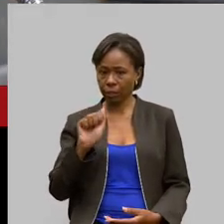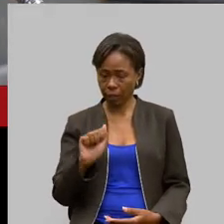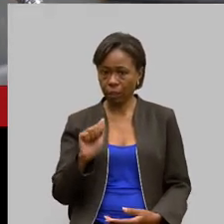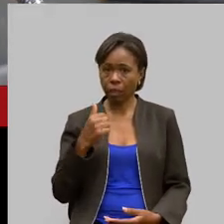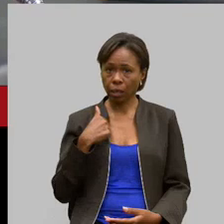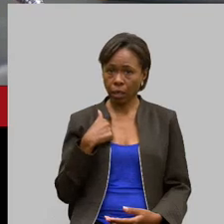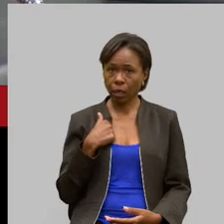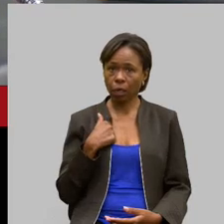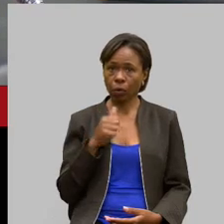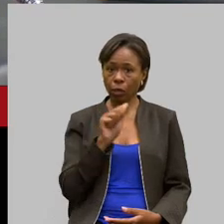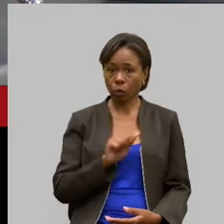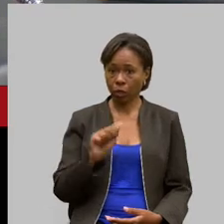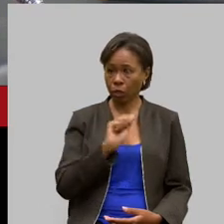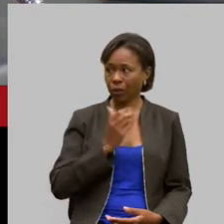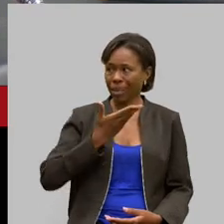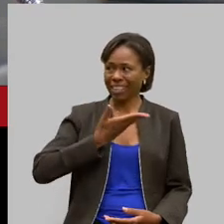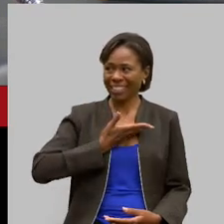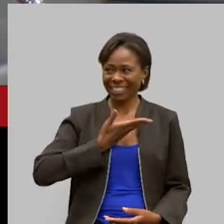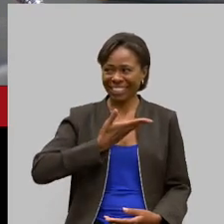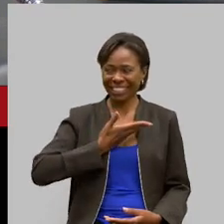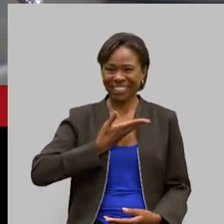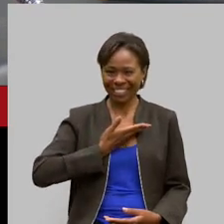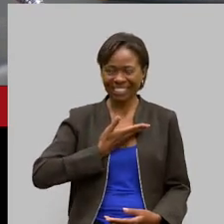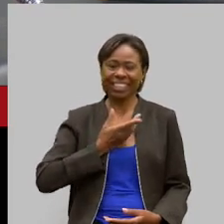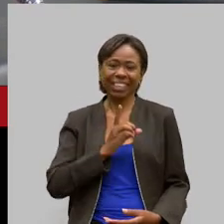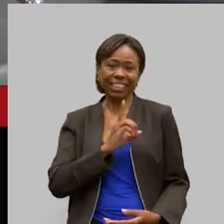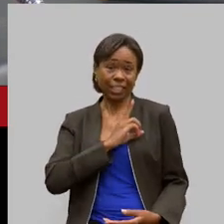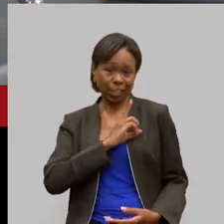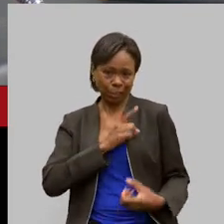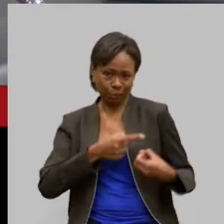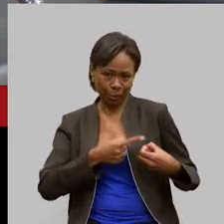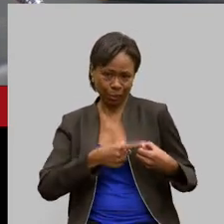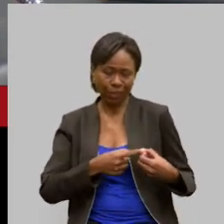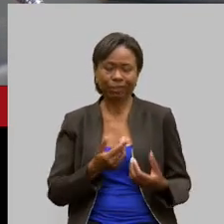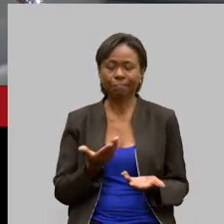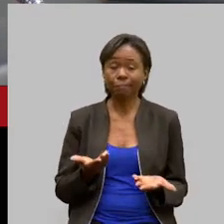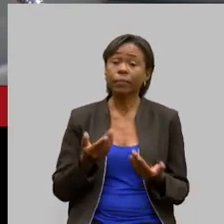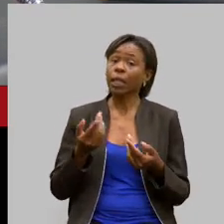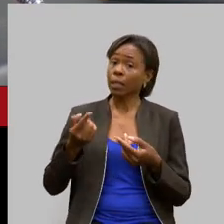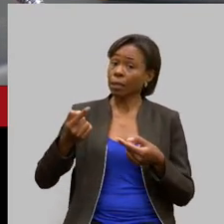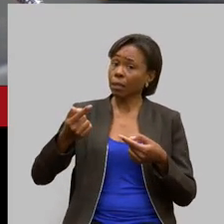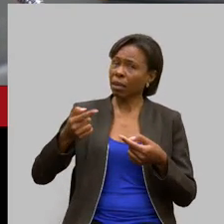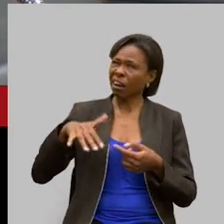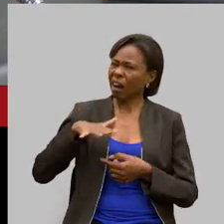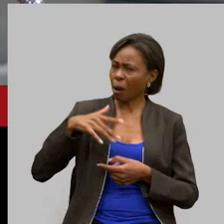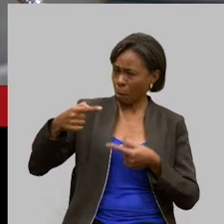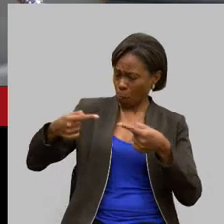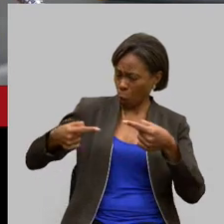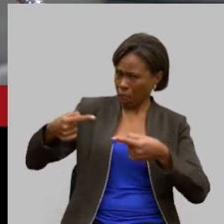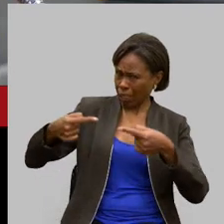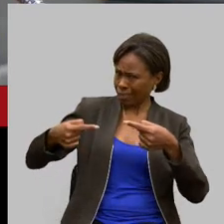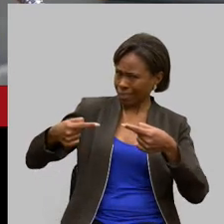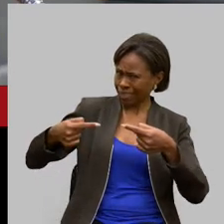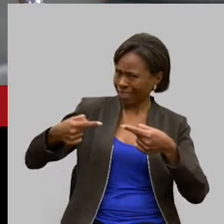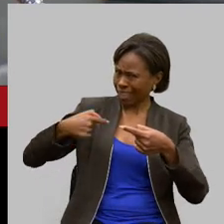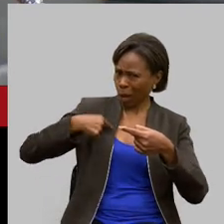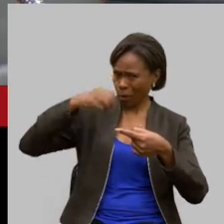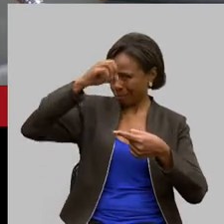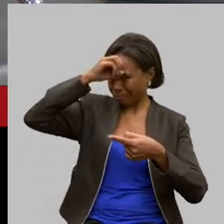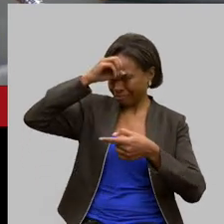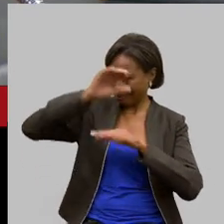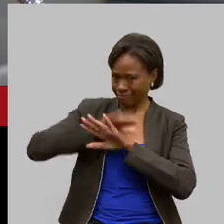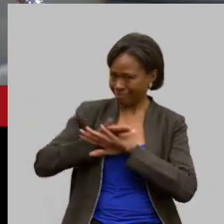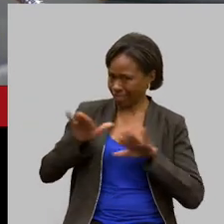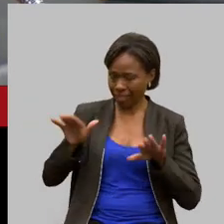de Divinópolis e de política ainda não entendo nada tô aqui como mãe né